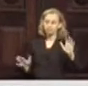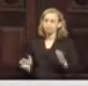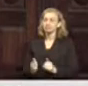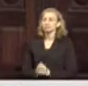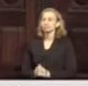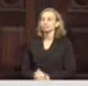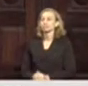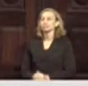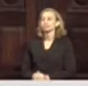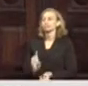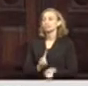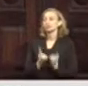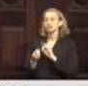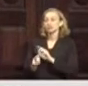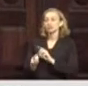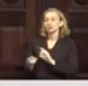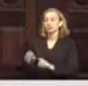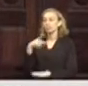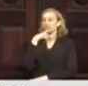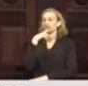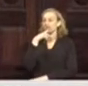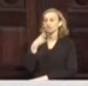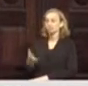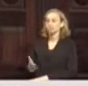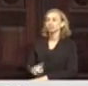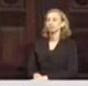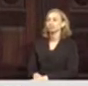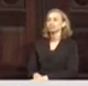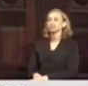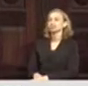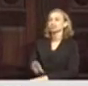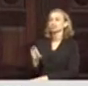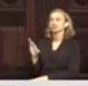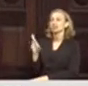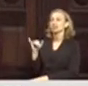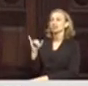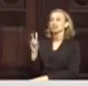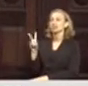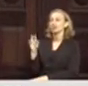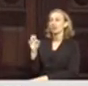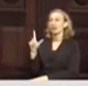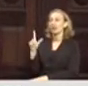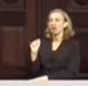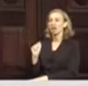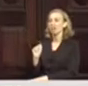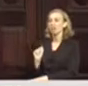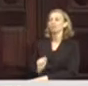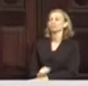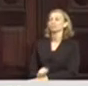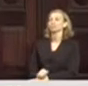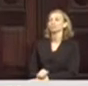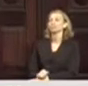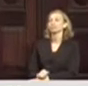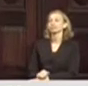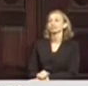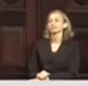contrário o apoio ao Crivella, que nós ficássemos isentos do segundo